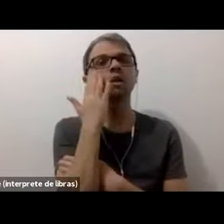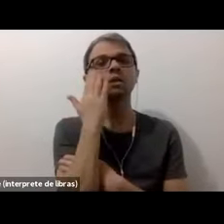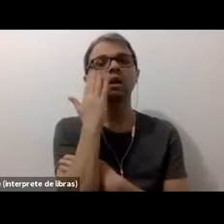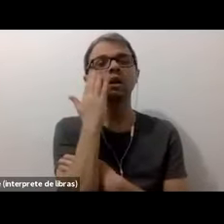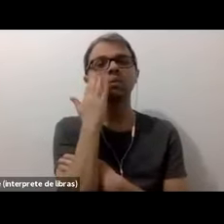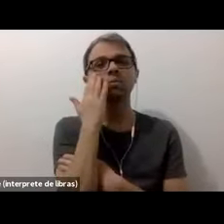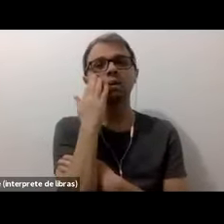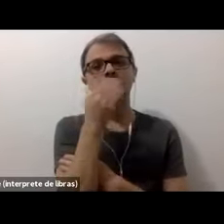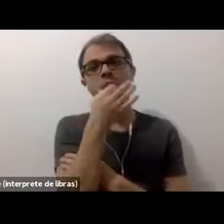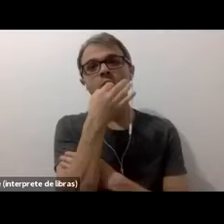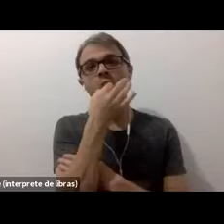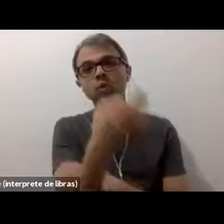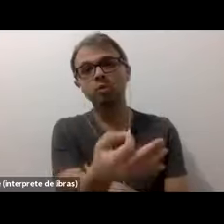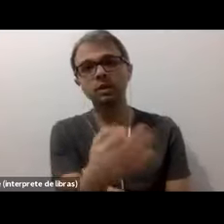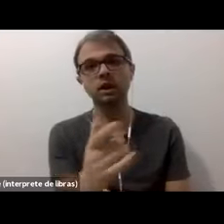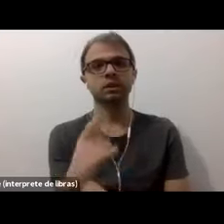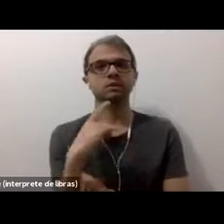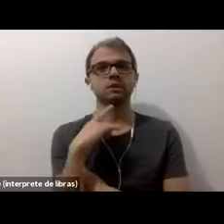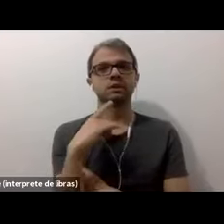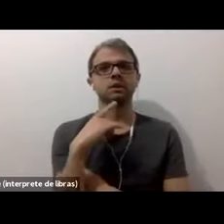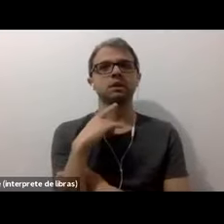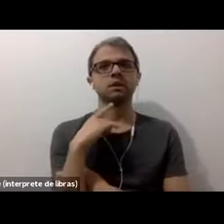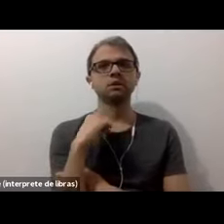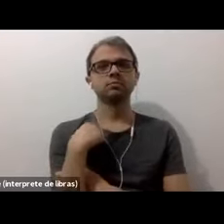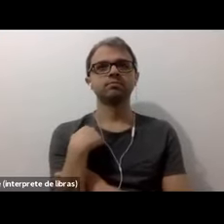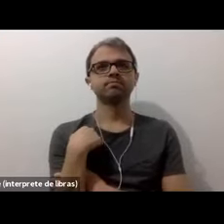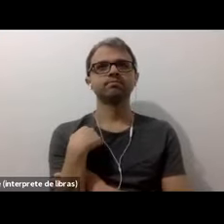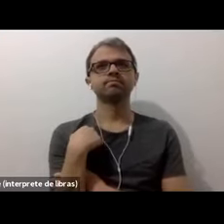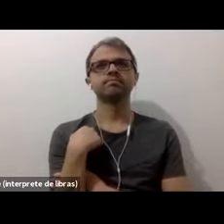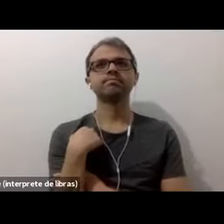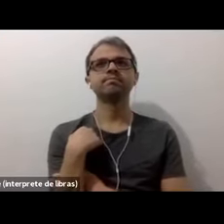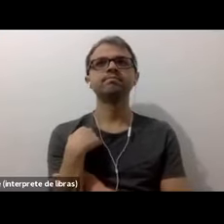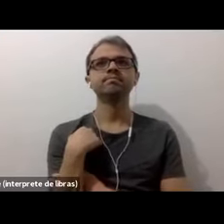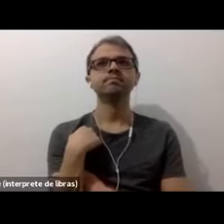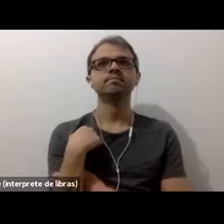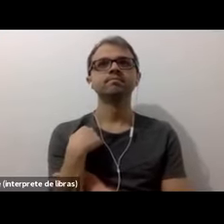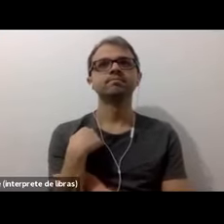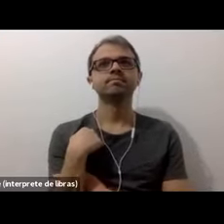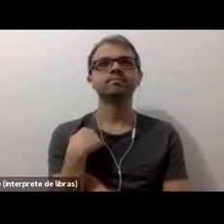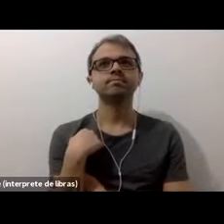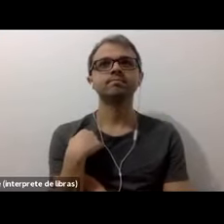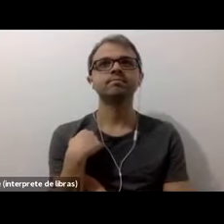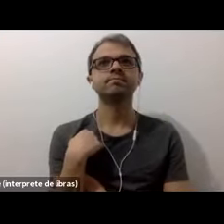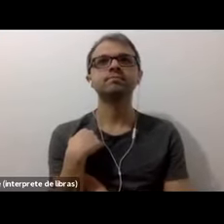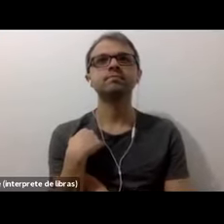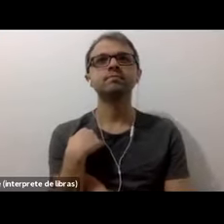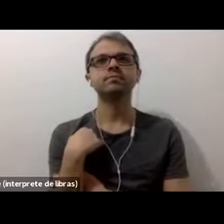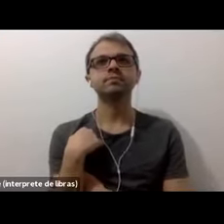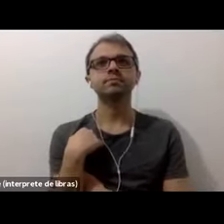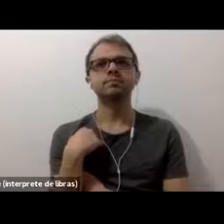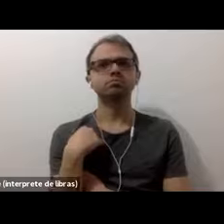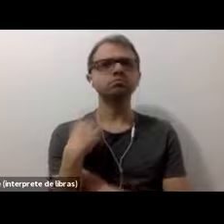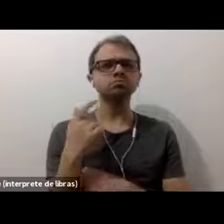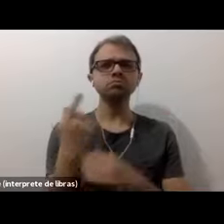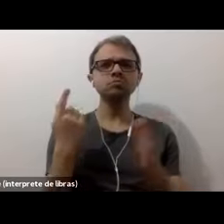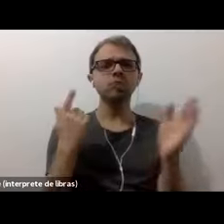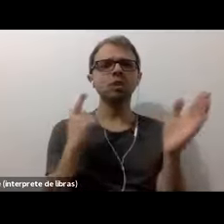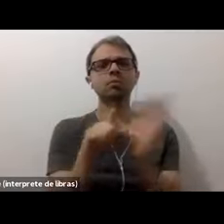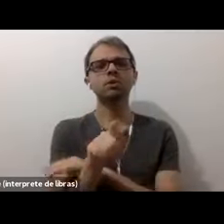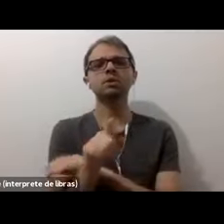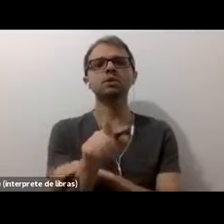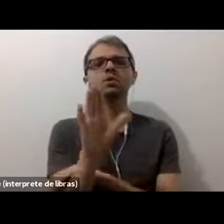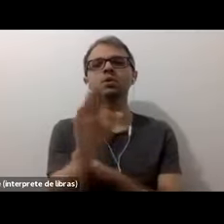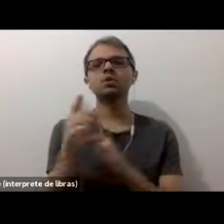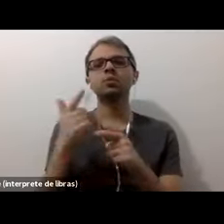comentários aqui também sobre a questão social. Adoraram